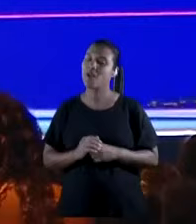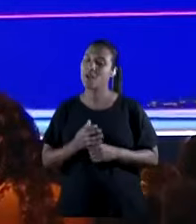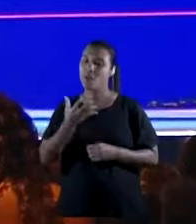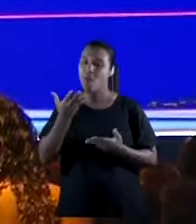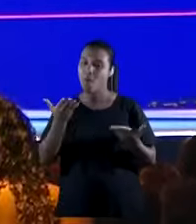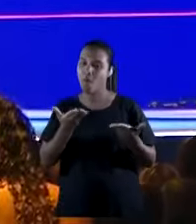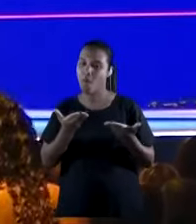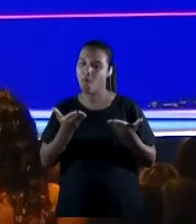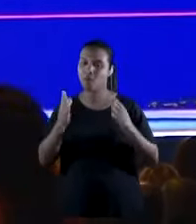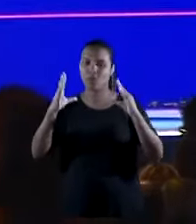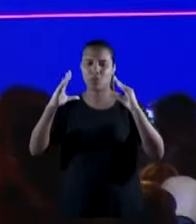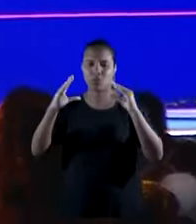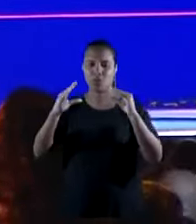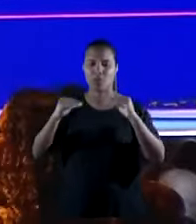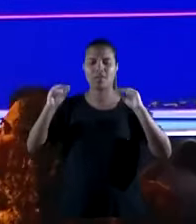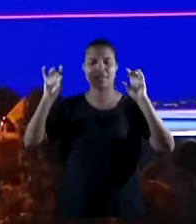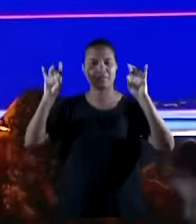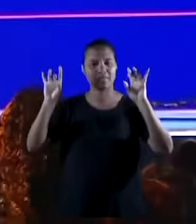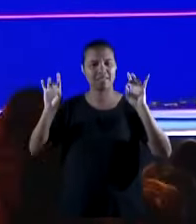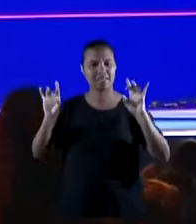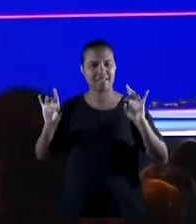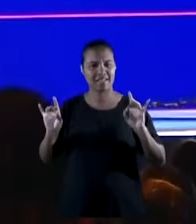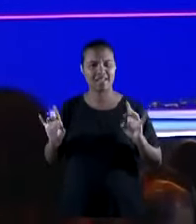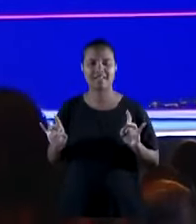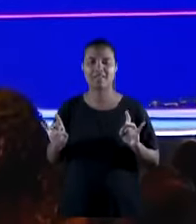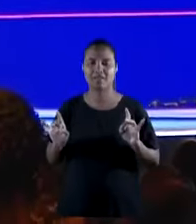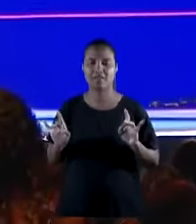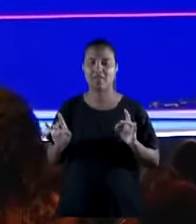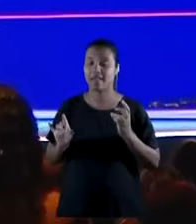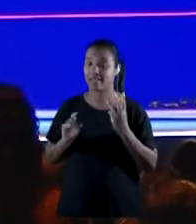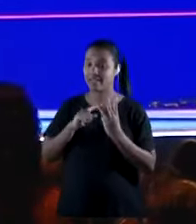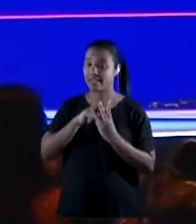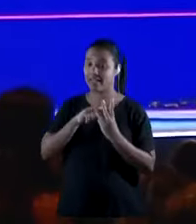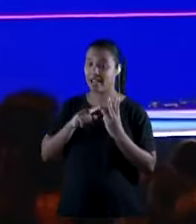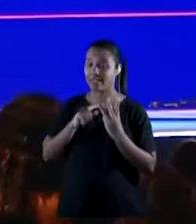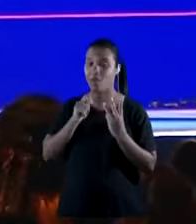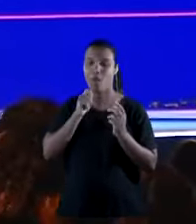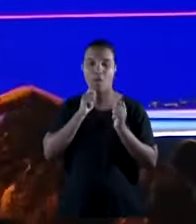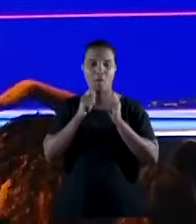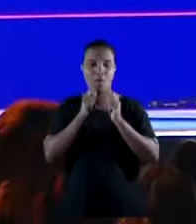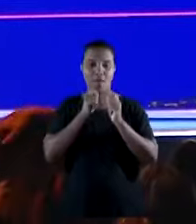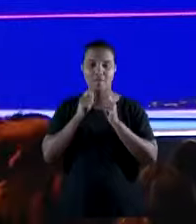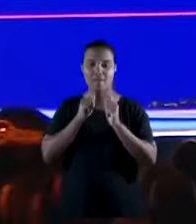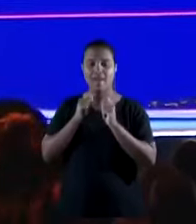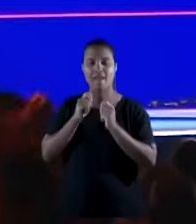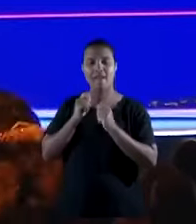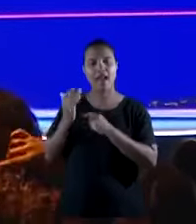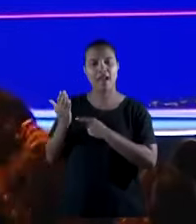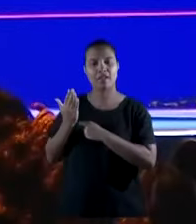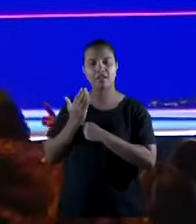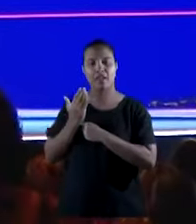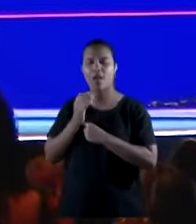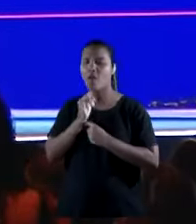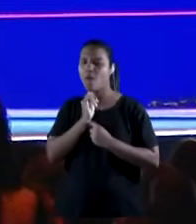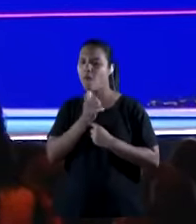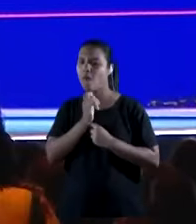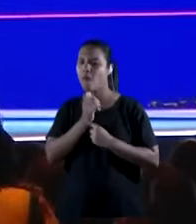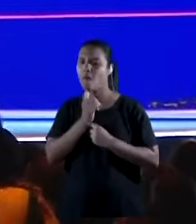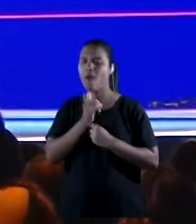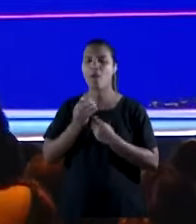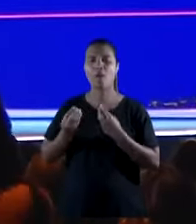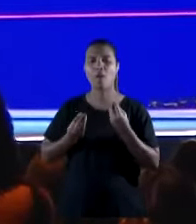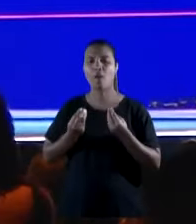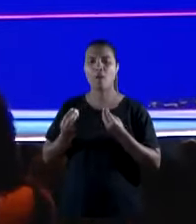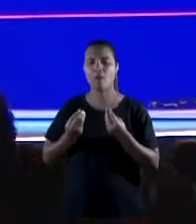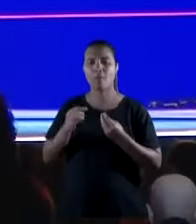inesquecível. Tenho simplesmente 3 comentaristas da TNT Sports que vão me ajudar a contar um pouco do que foi esse Paulistão